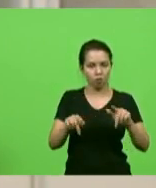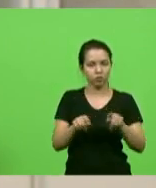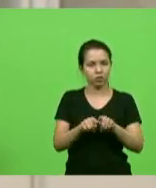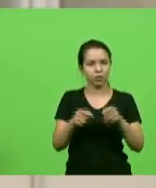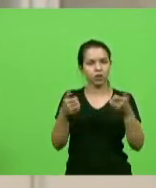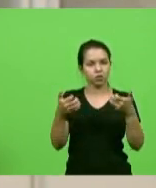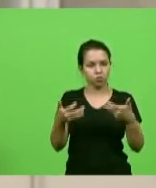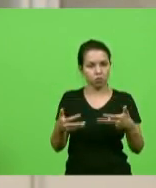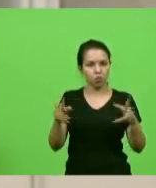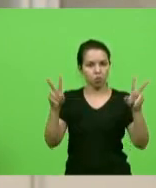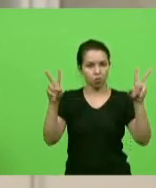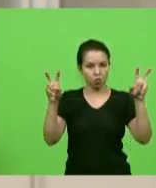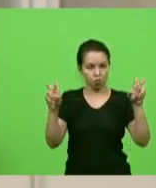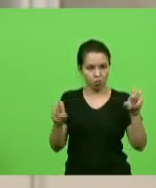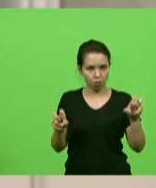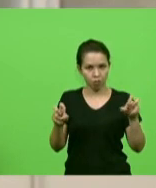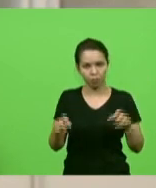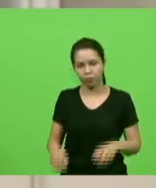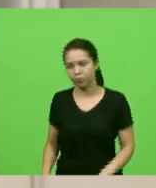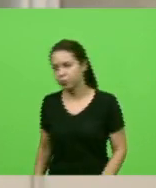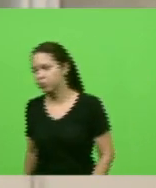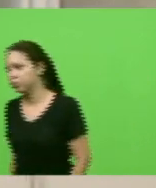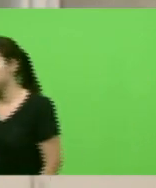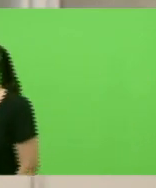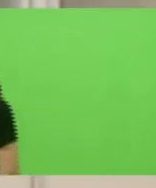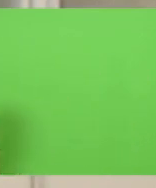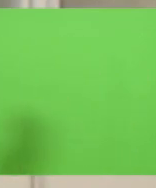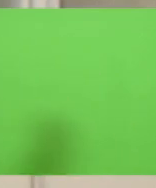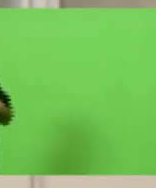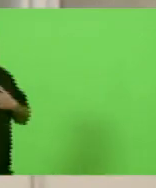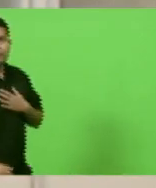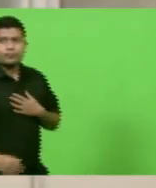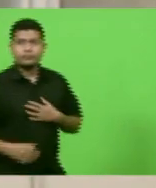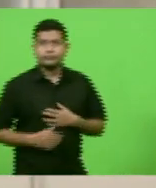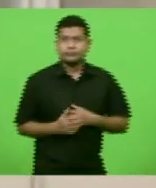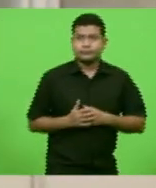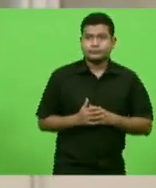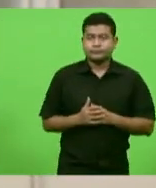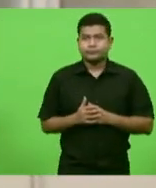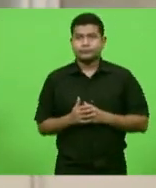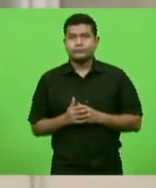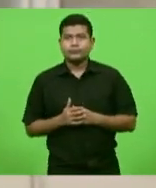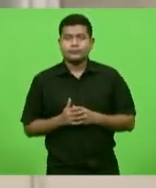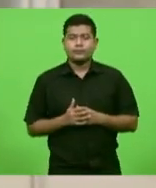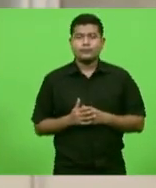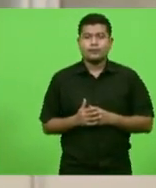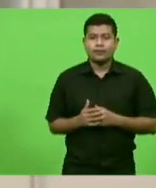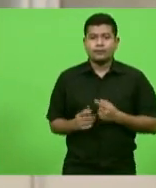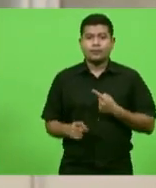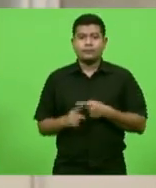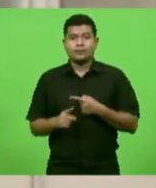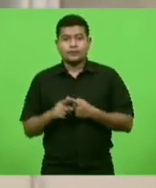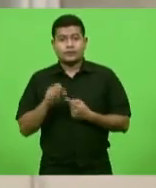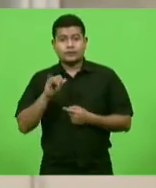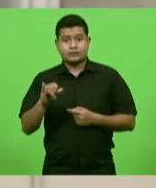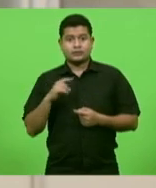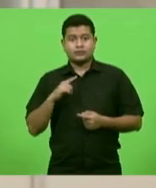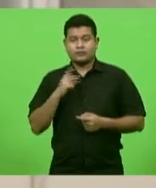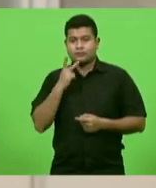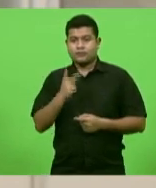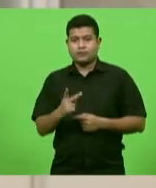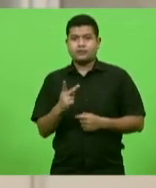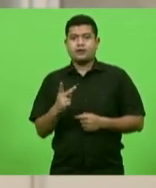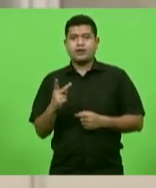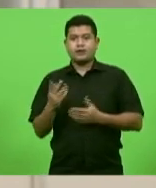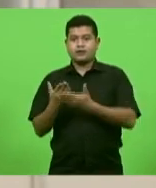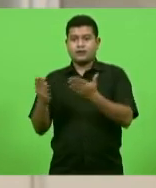que "e não foi trazido nome de fornecedores até porque se tivesse trazido